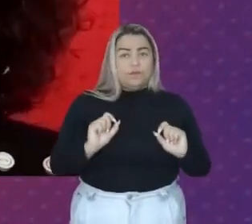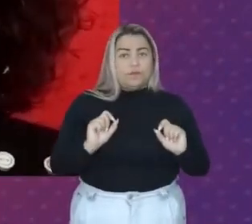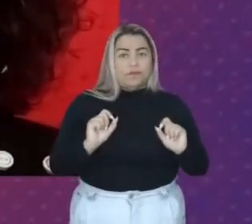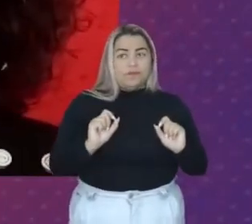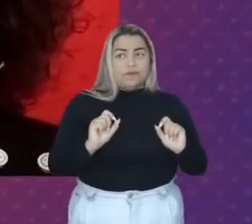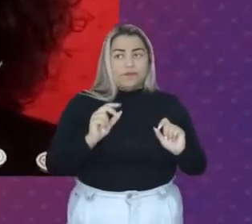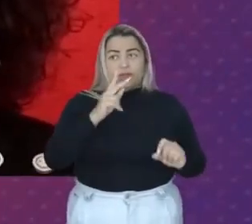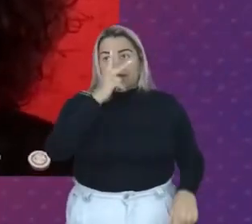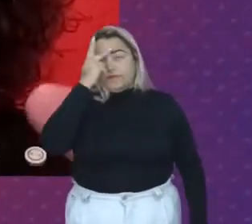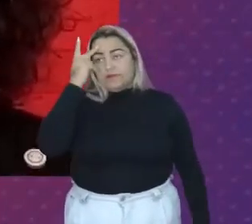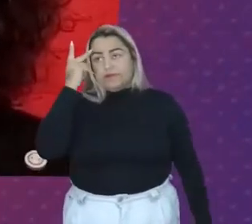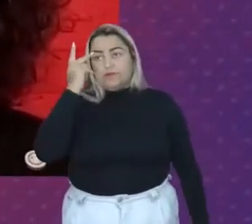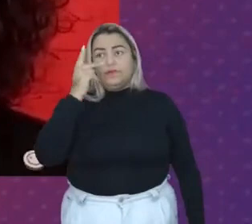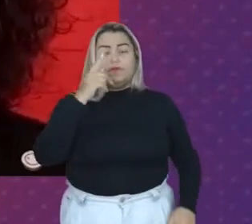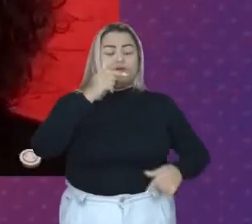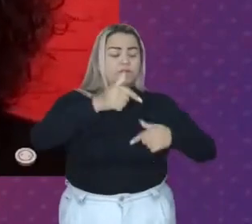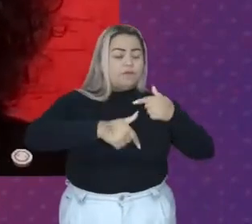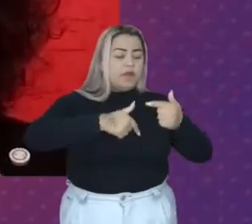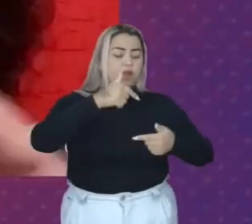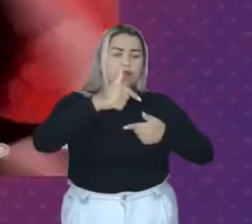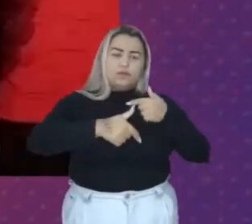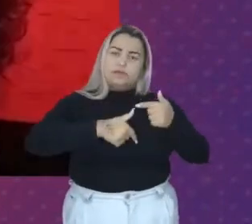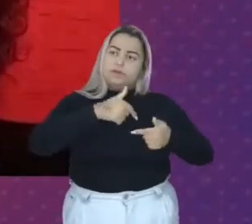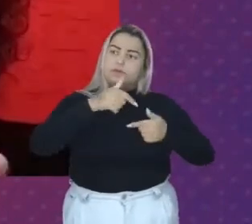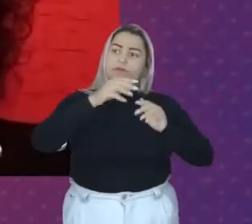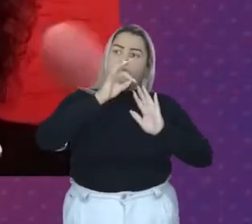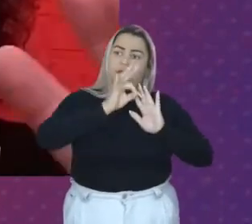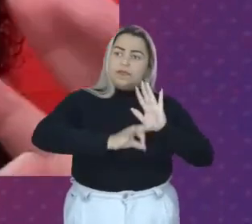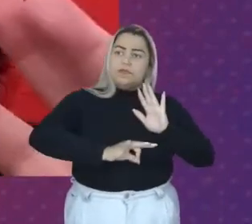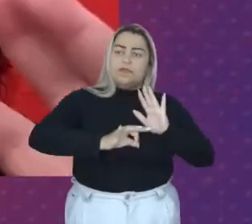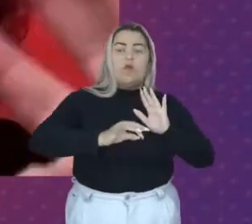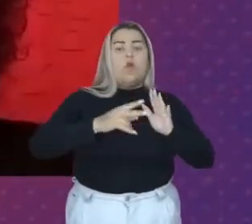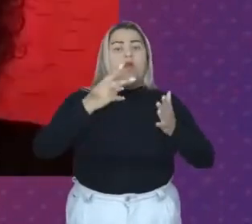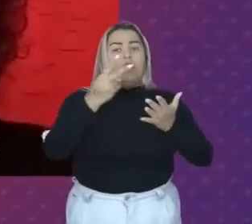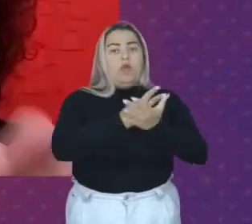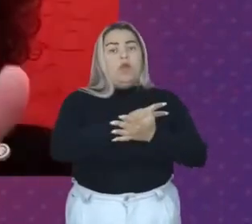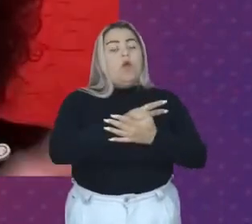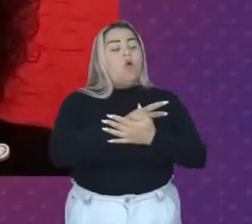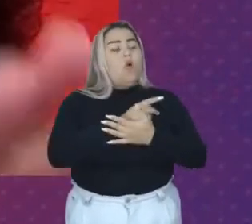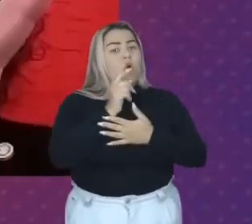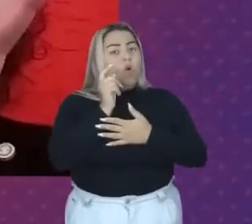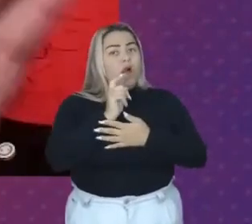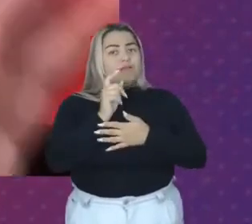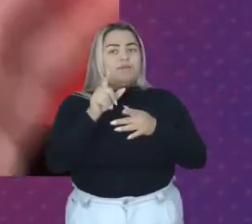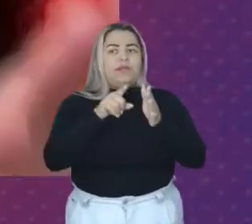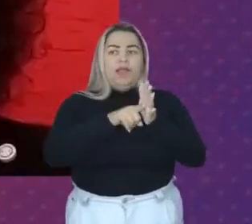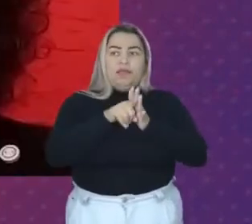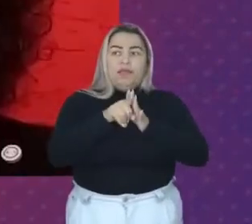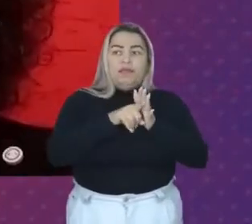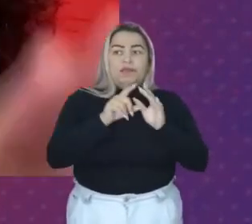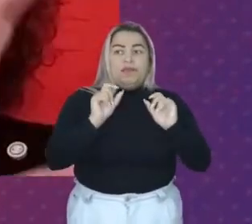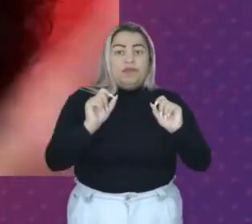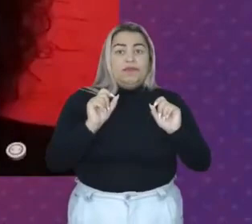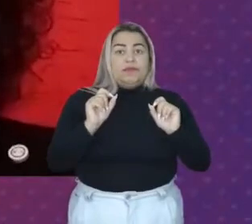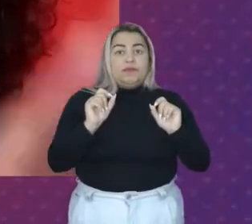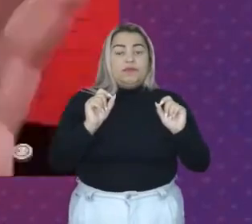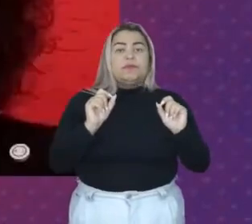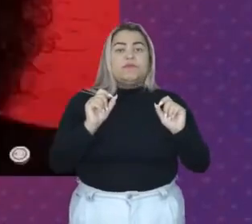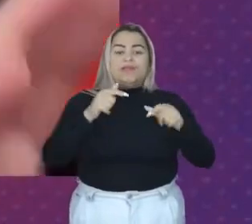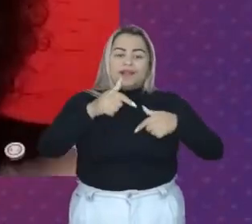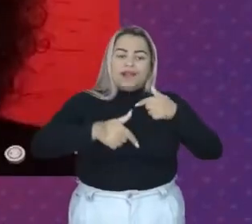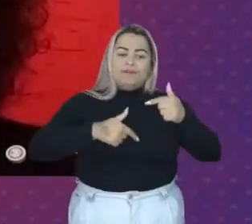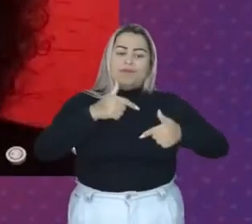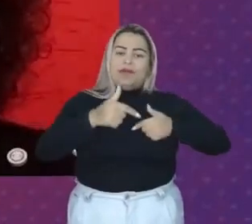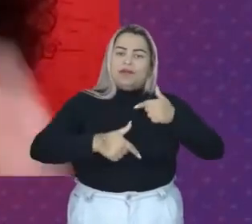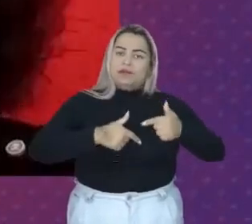gente estava trabalhando o texto. Como é que funciona, né? Primeiro, lá os expertos, especialistas trabalham,